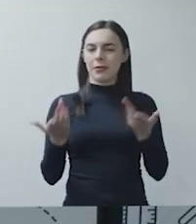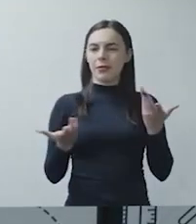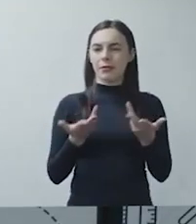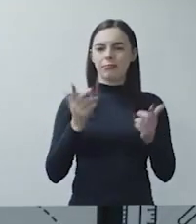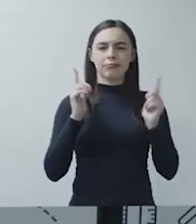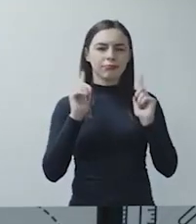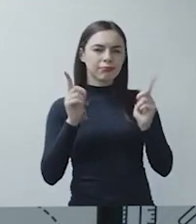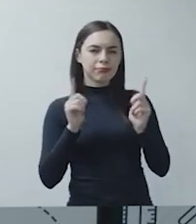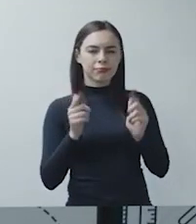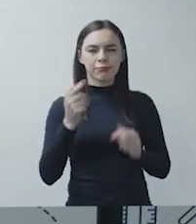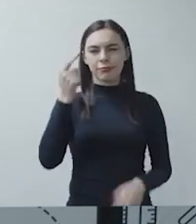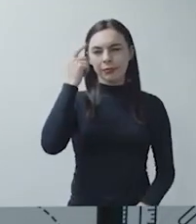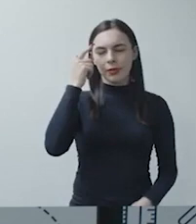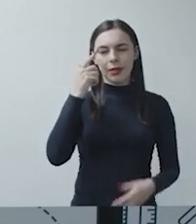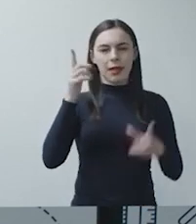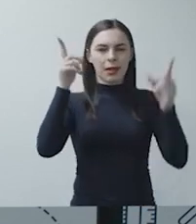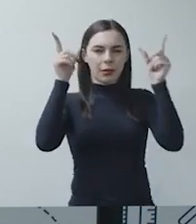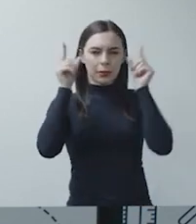pouquinho a nossa cabeça.